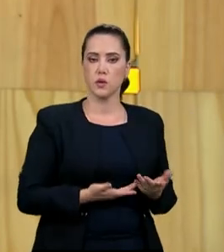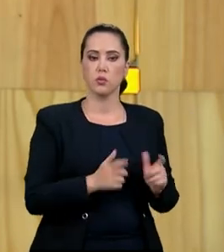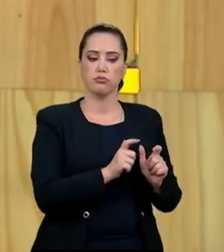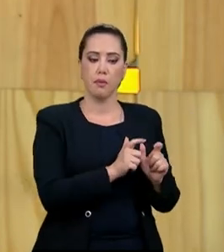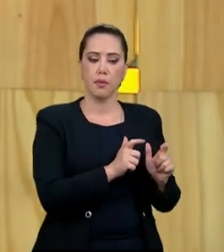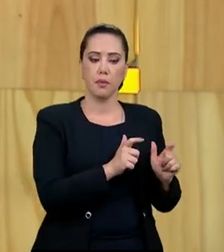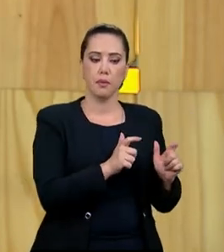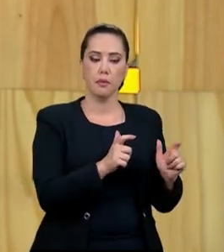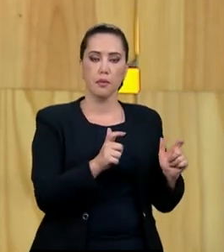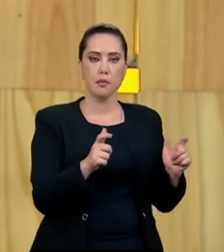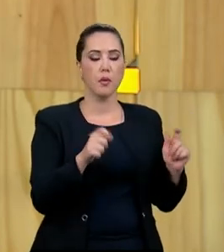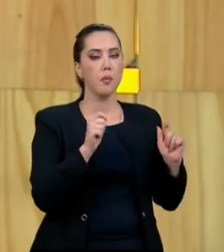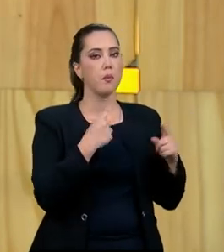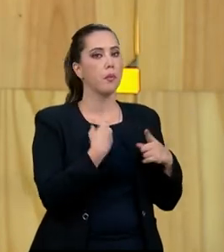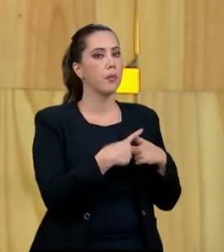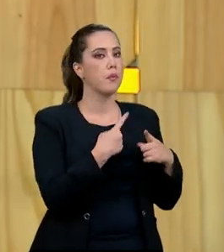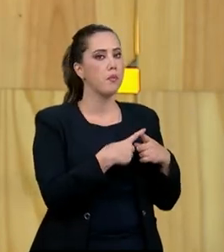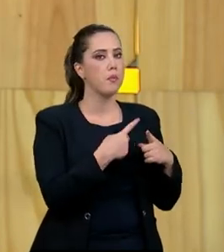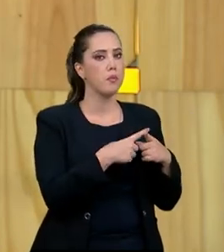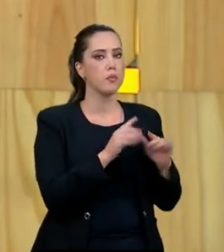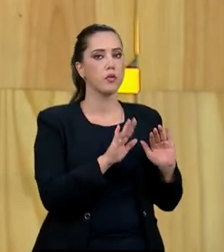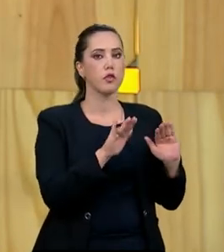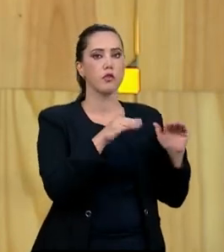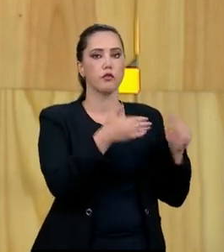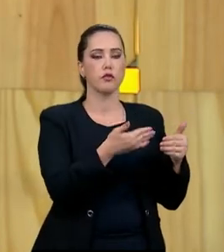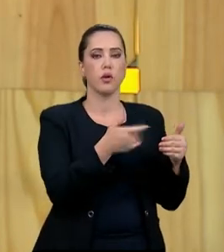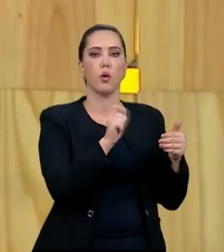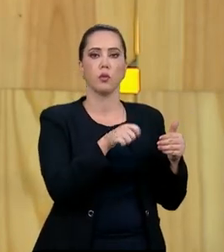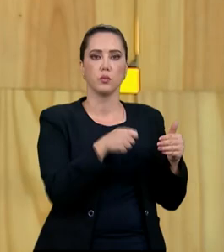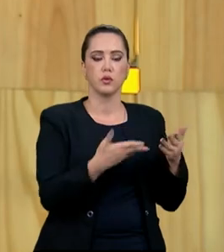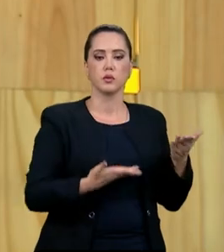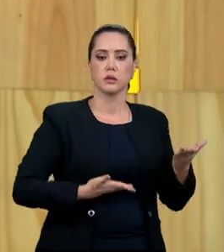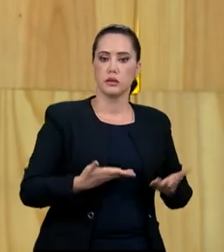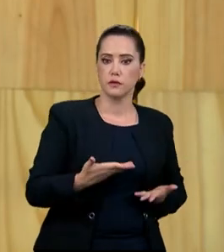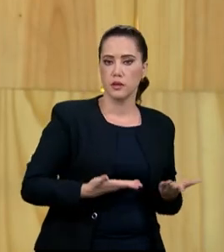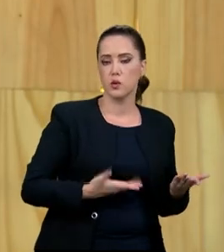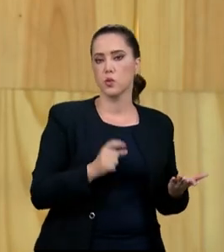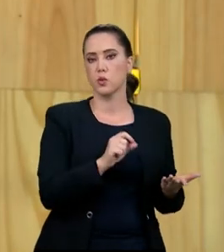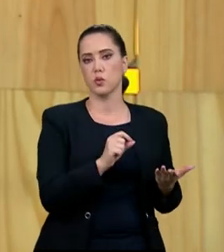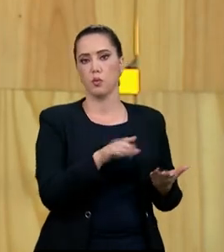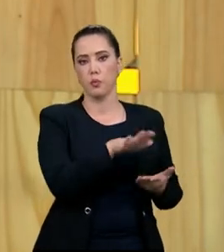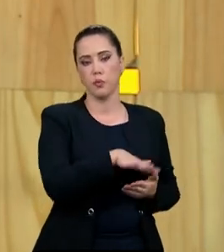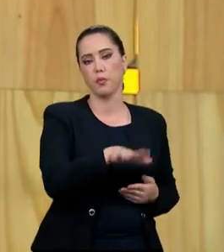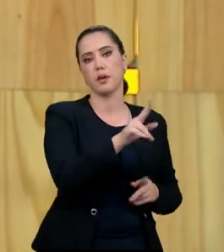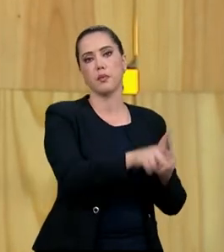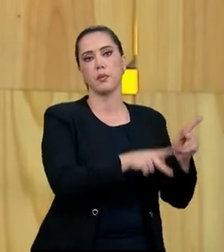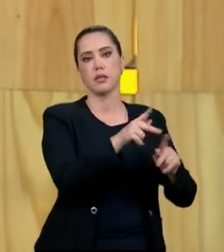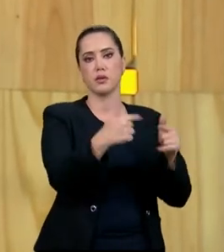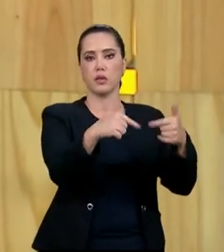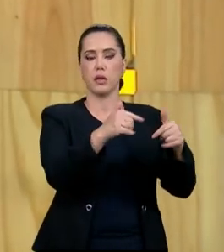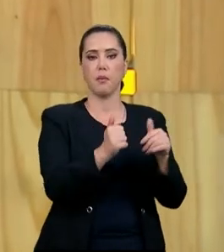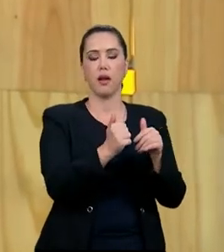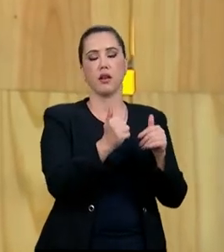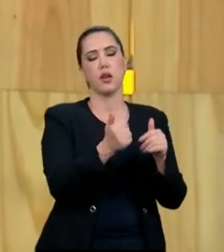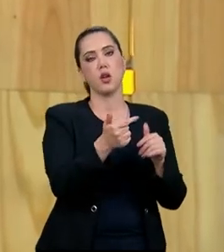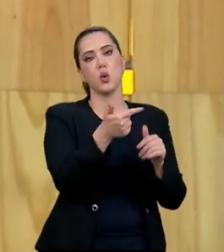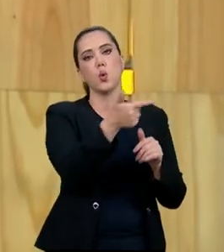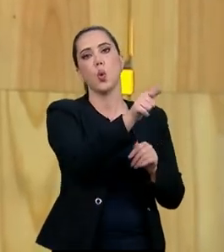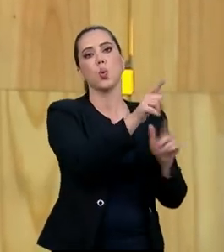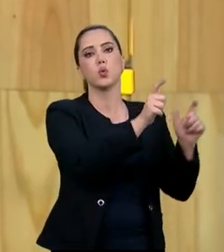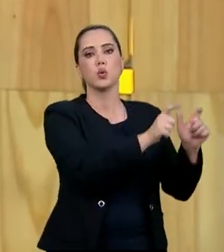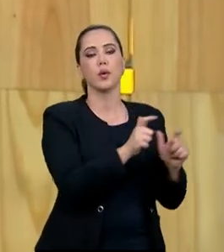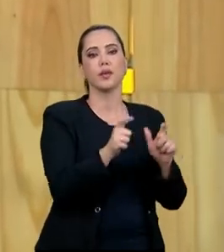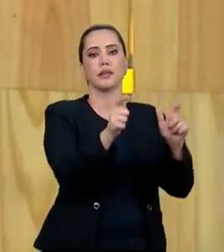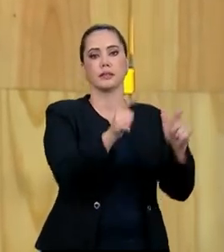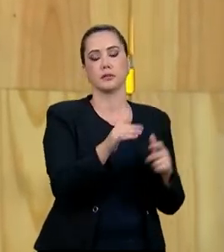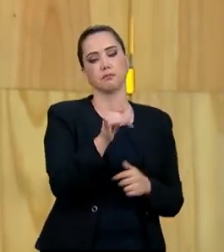crescendo justamente para prover aí os produtos e serviços, né, para a população que está inclusive trabalhando em outros setores. Então, isso é um fenômeno que a